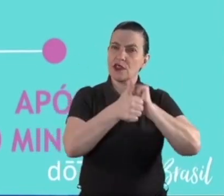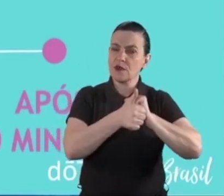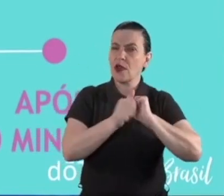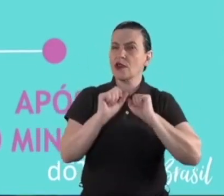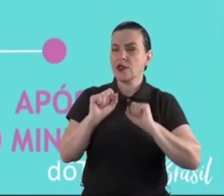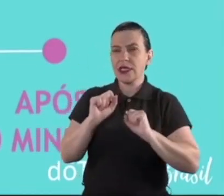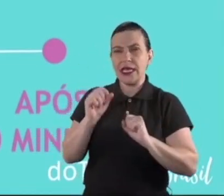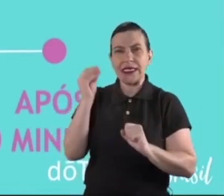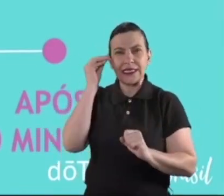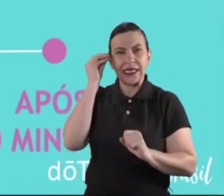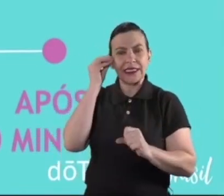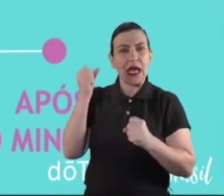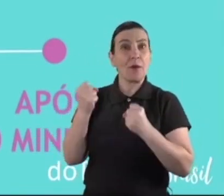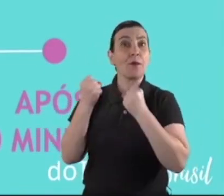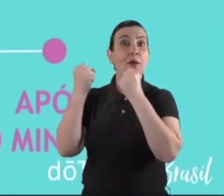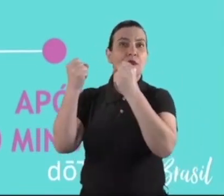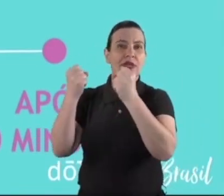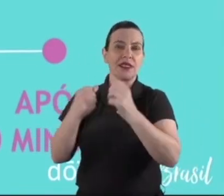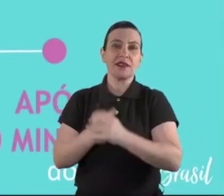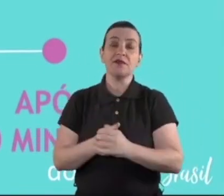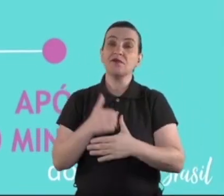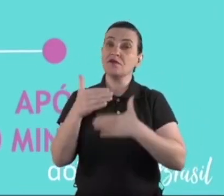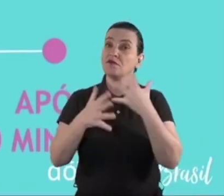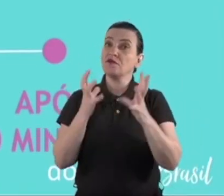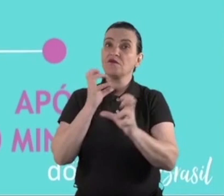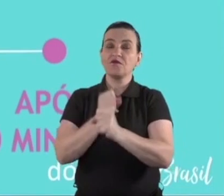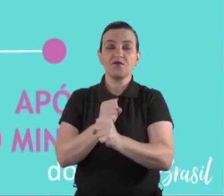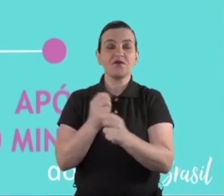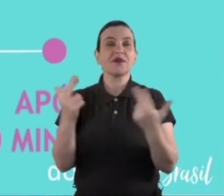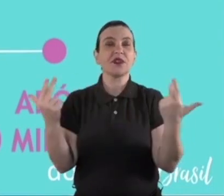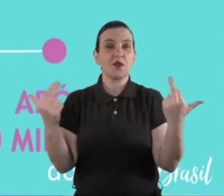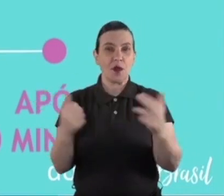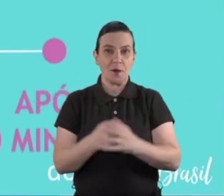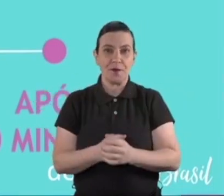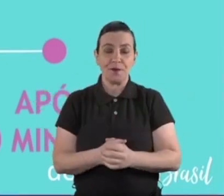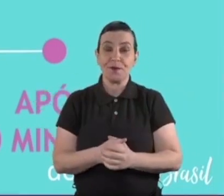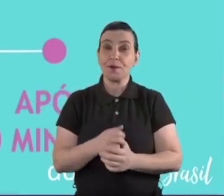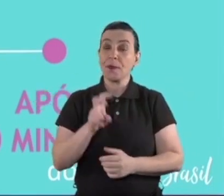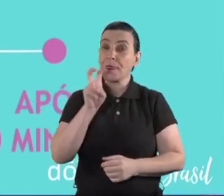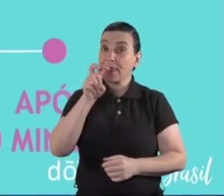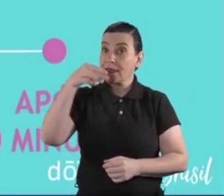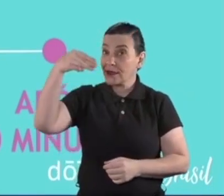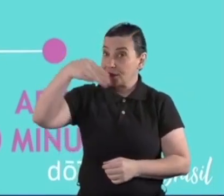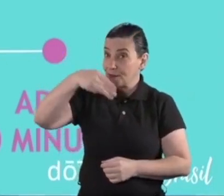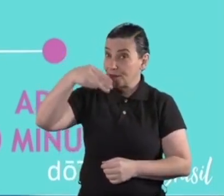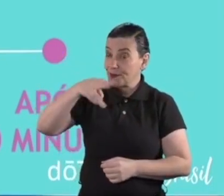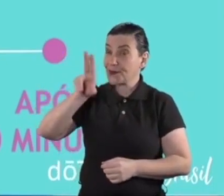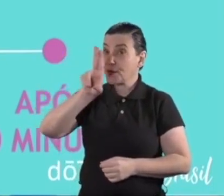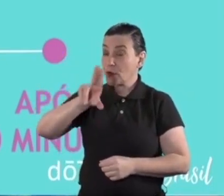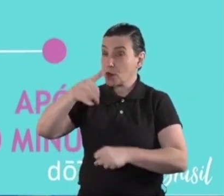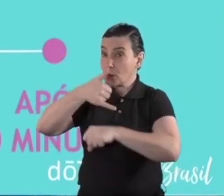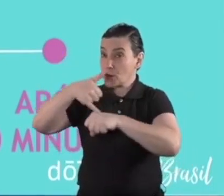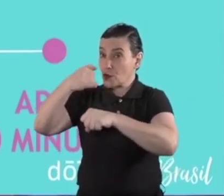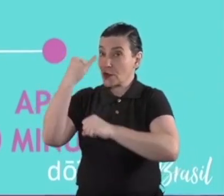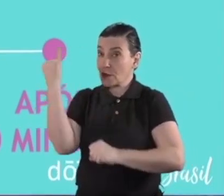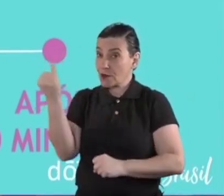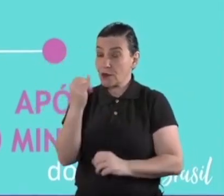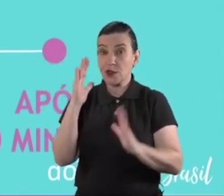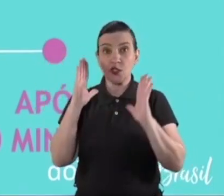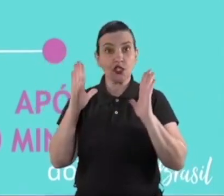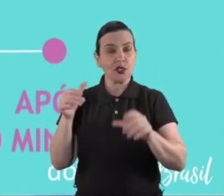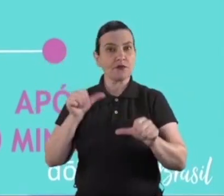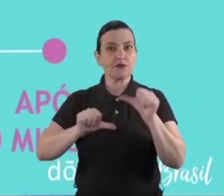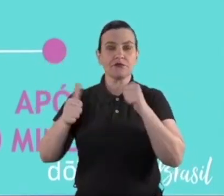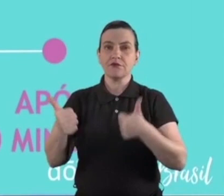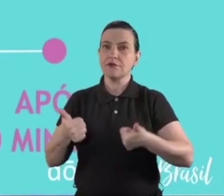medir a potência dos membros inferiores, os resultados foram similares. Apenas 5 minutos após o uso do óleo essencial, já houve uma melhora